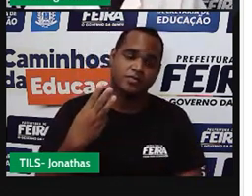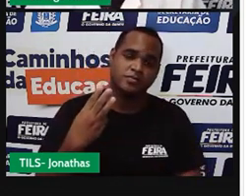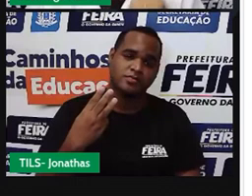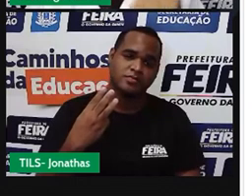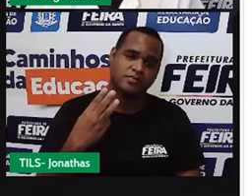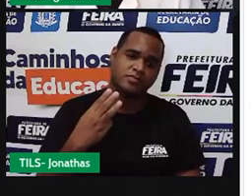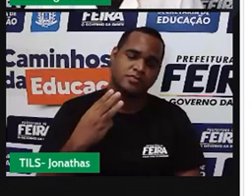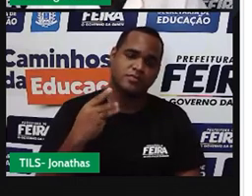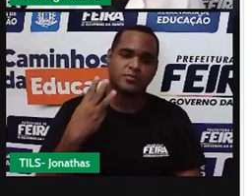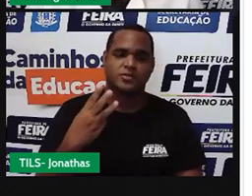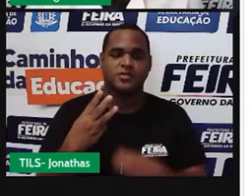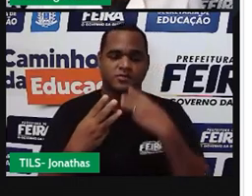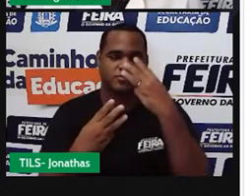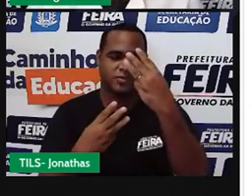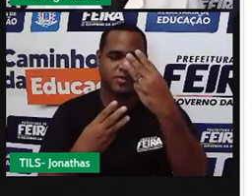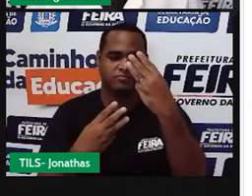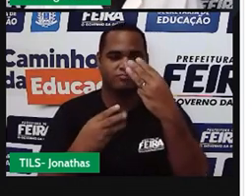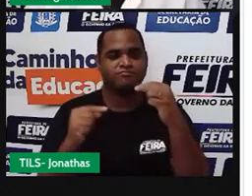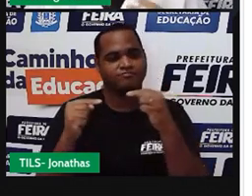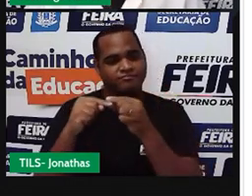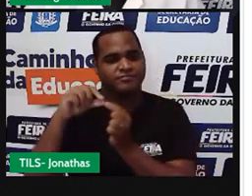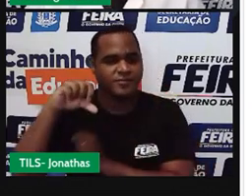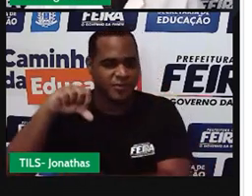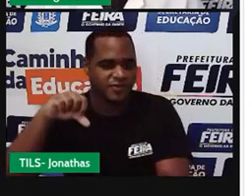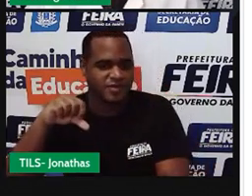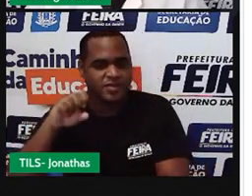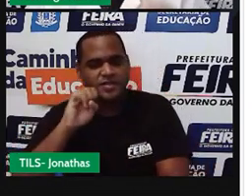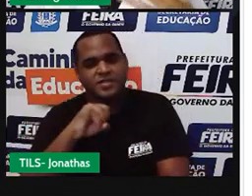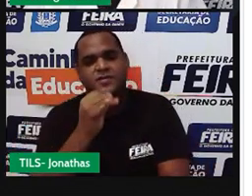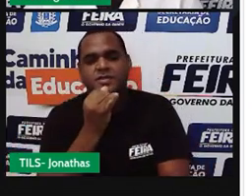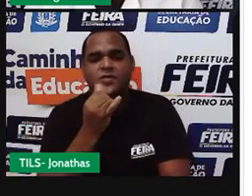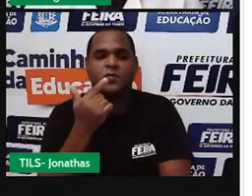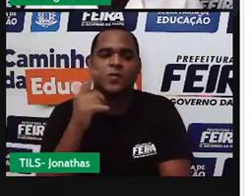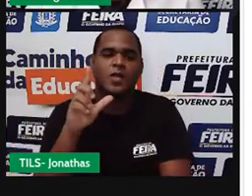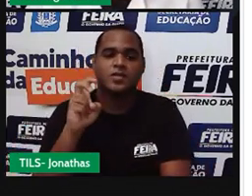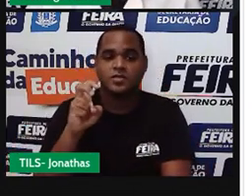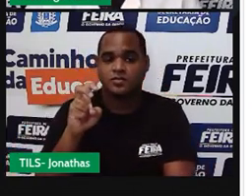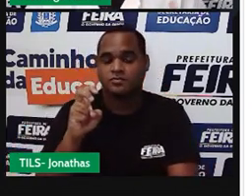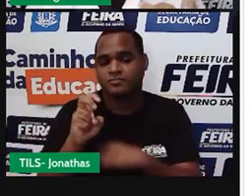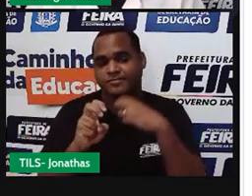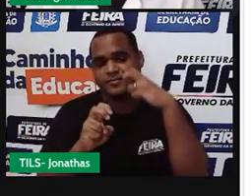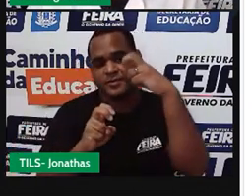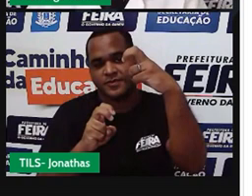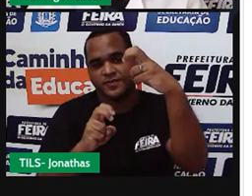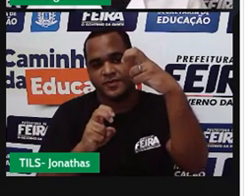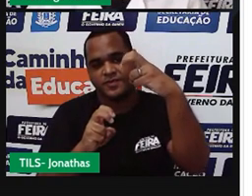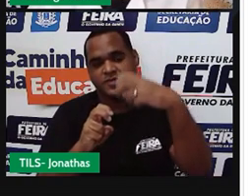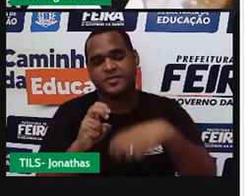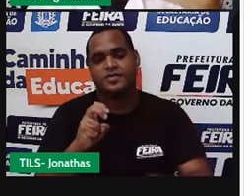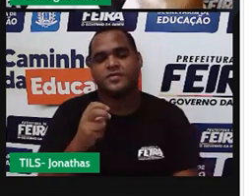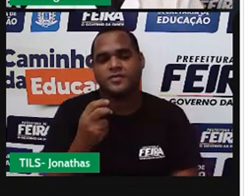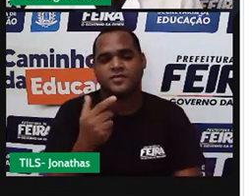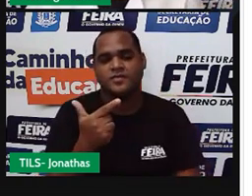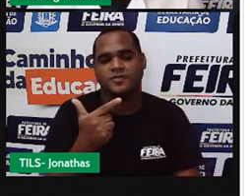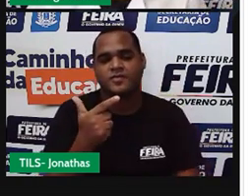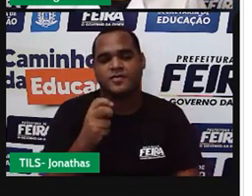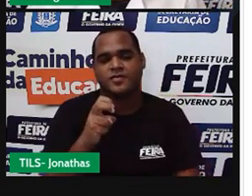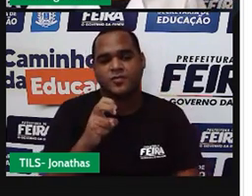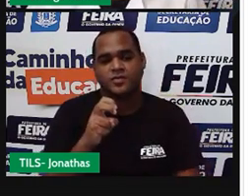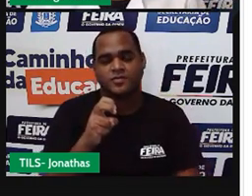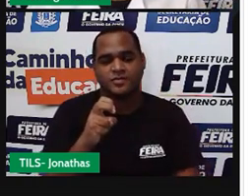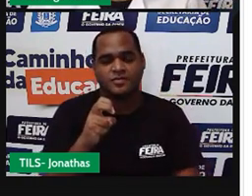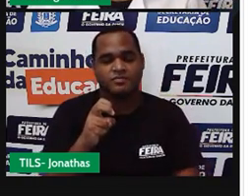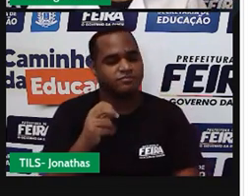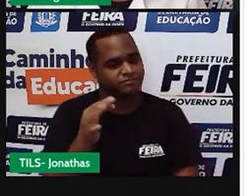seria três vezes três que daria novos se você escolher uma medida cinco por exemplo seria 5 x 5 que daria